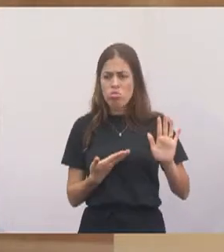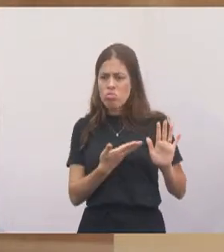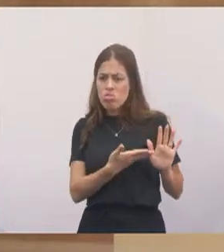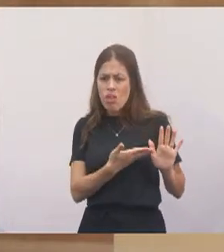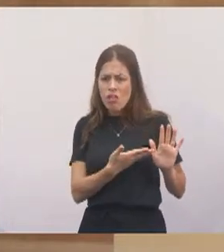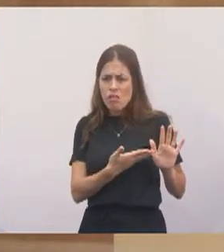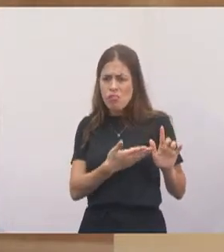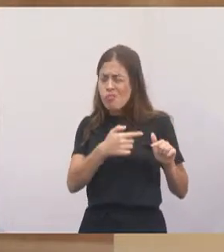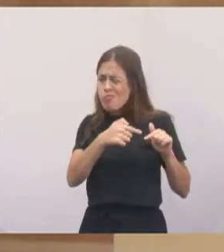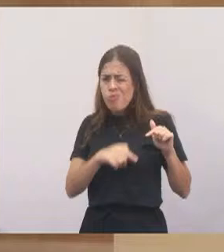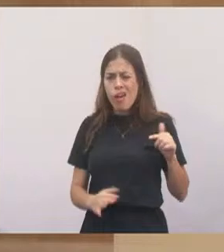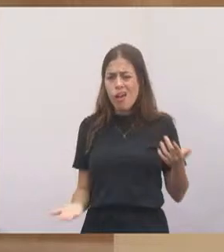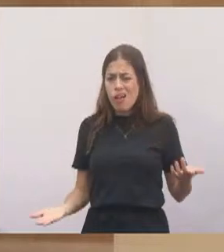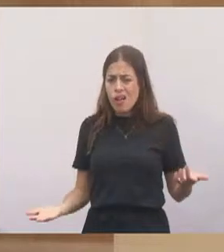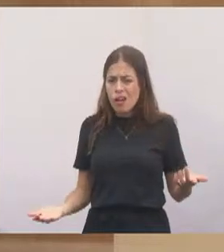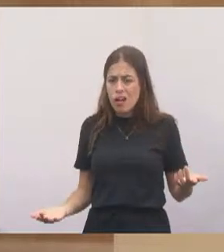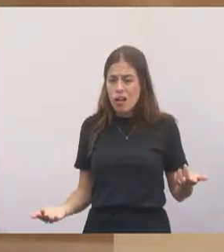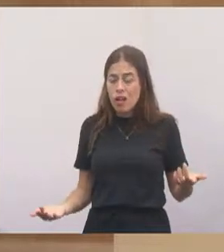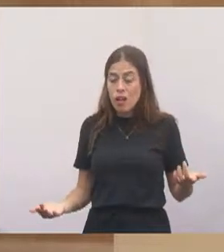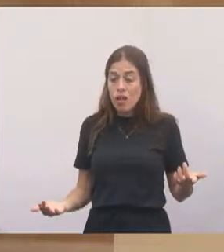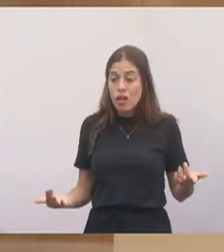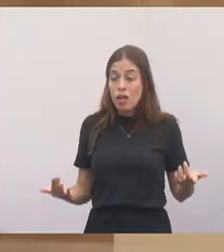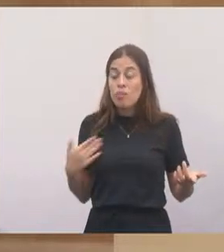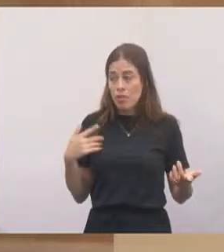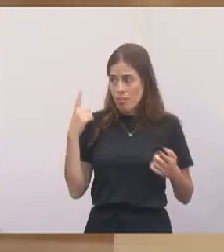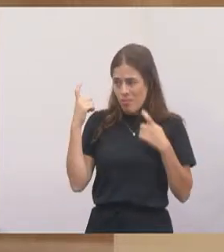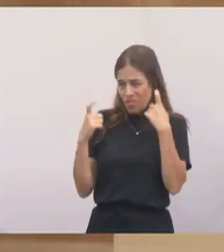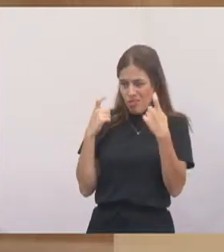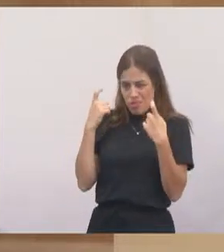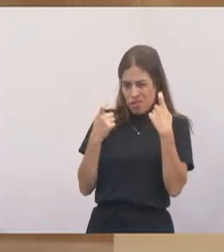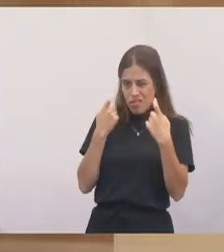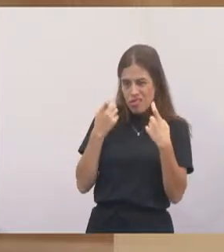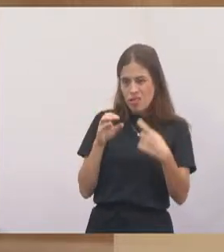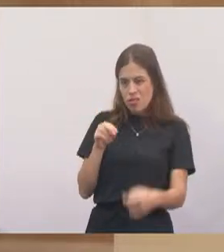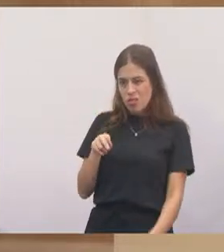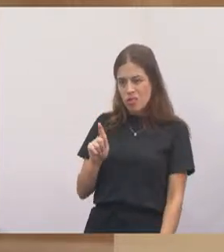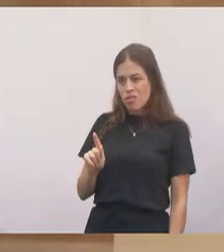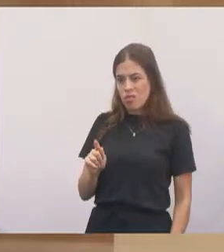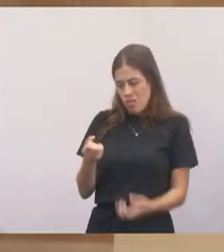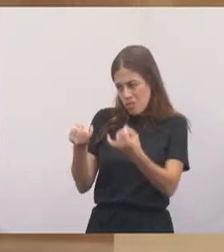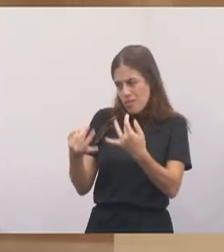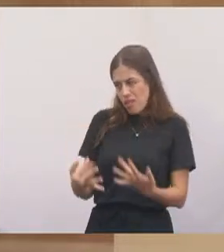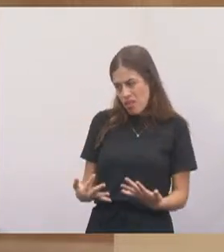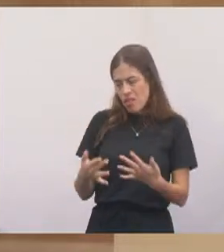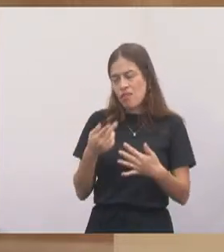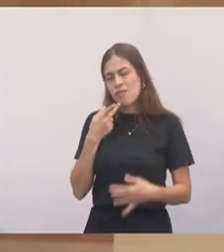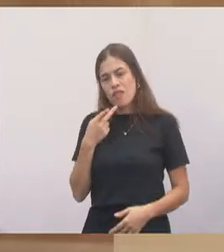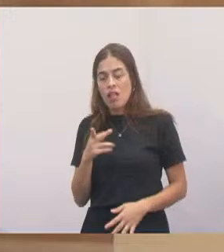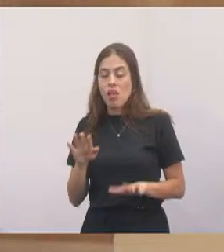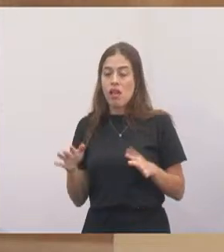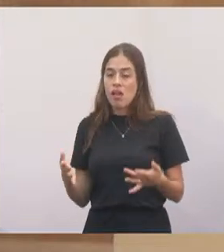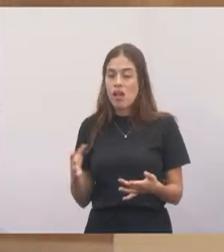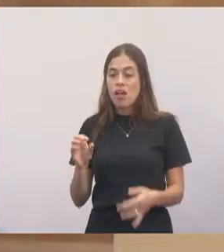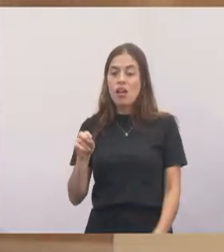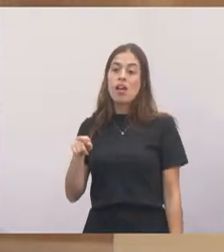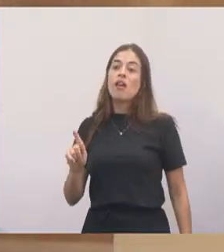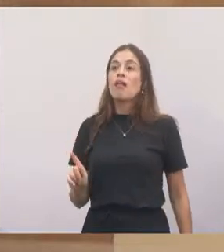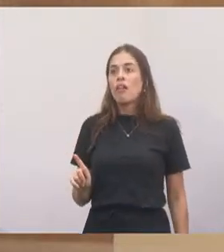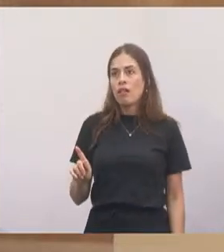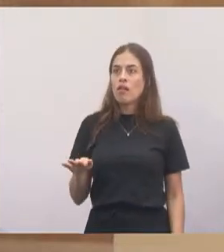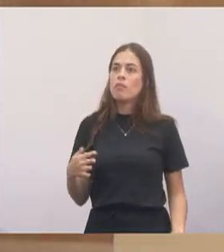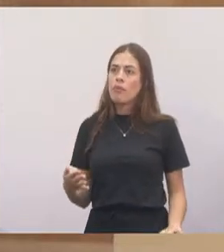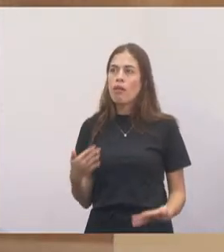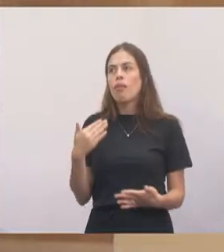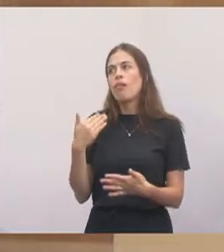nada a ver. Então, ele mostra uma preocupação com as ONGs aqui na sua justificativa, onde ele fala que as ONGs, né, vão